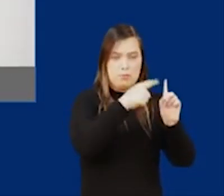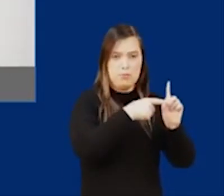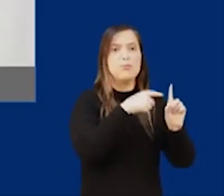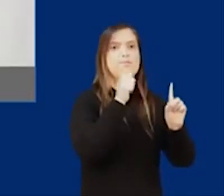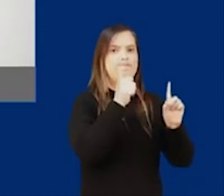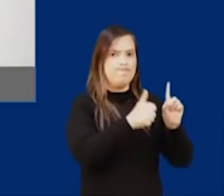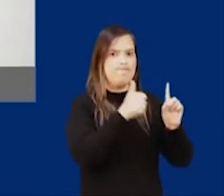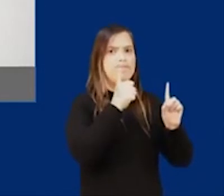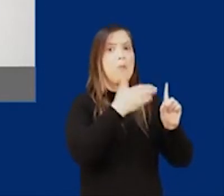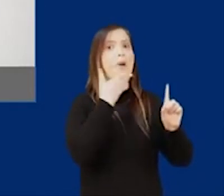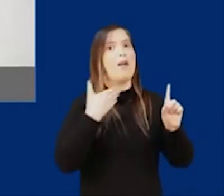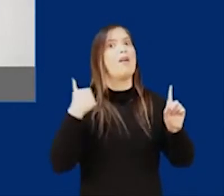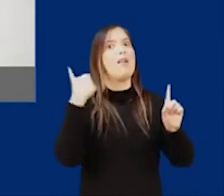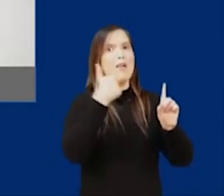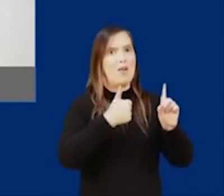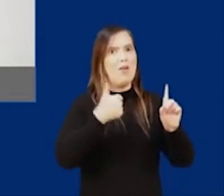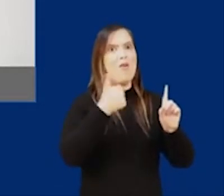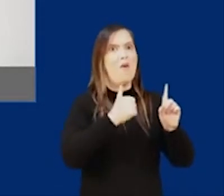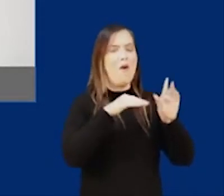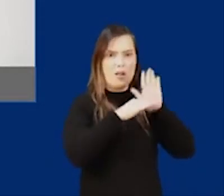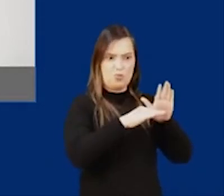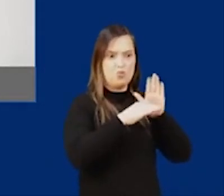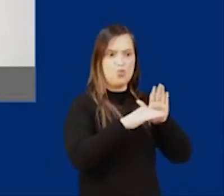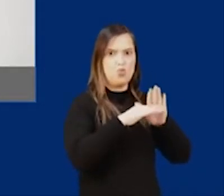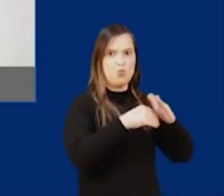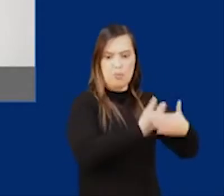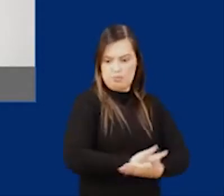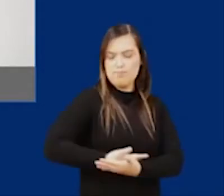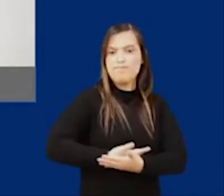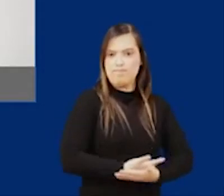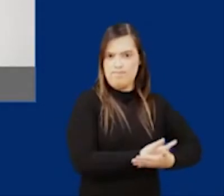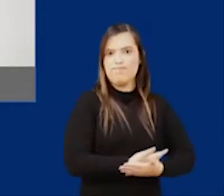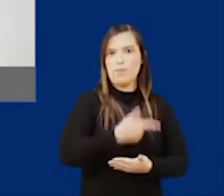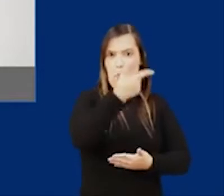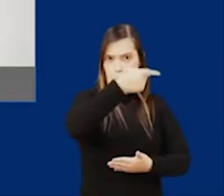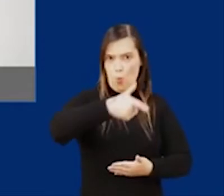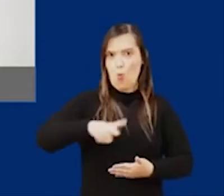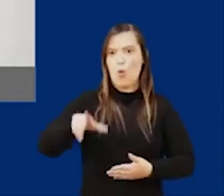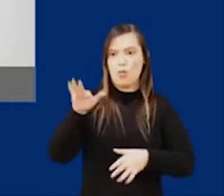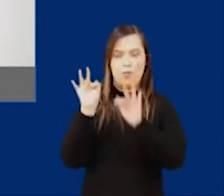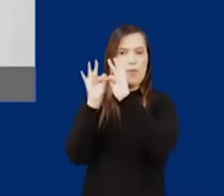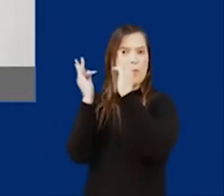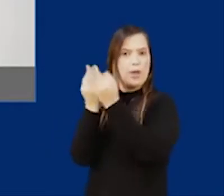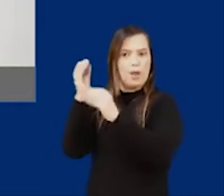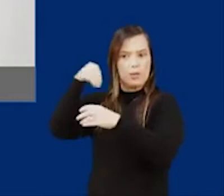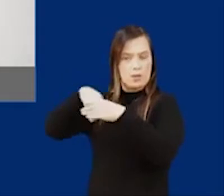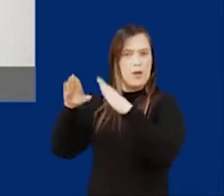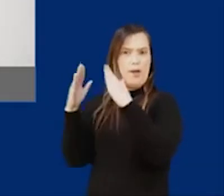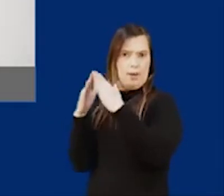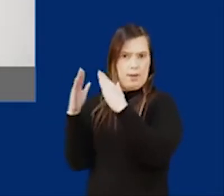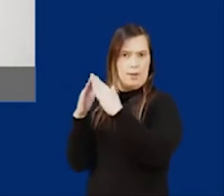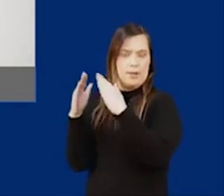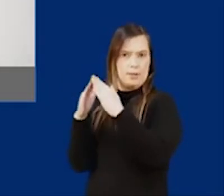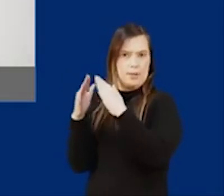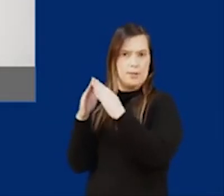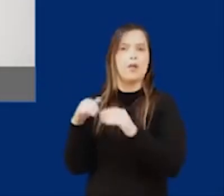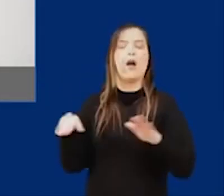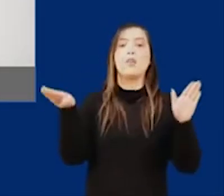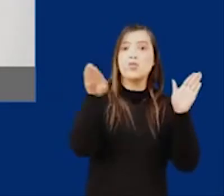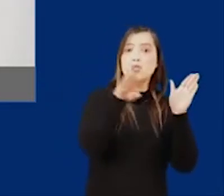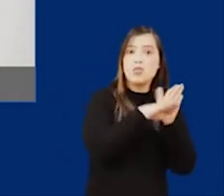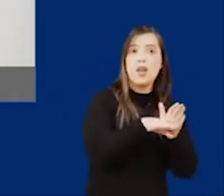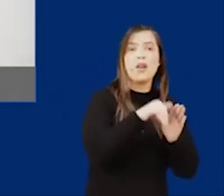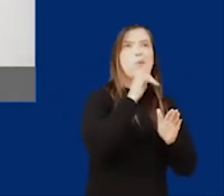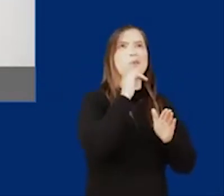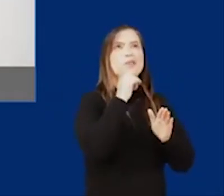vai adquirir para cocriar essa criança junto com outras pessoas da casa. Então, quando chegam no nosso